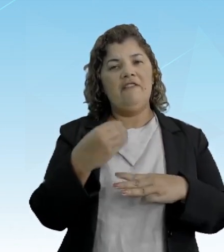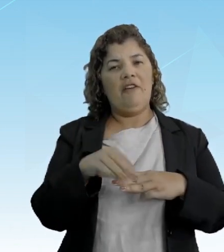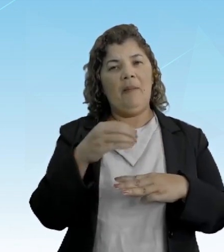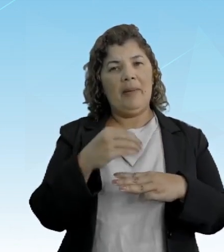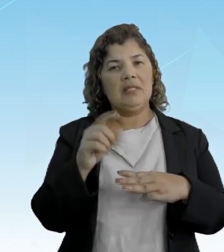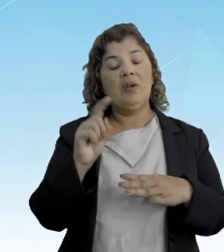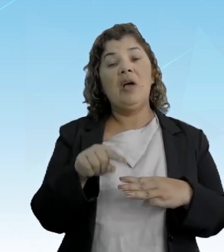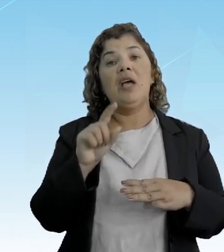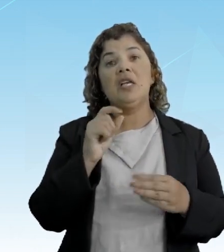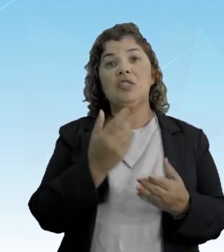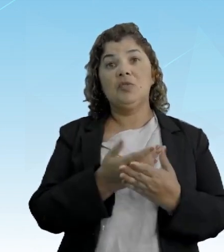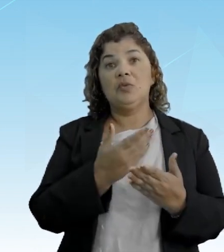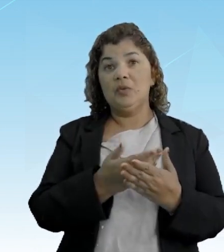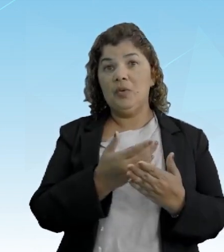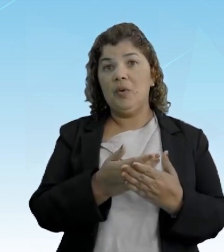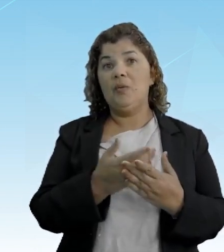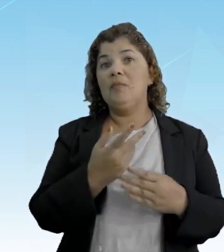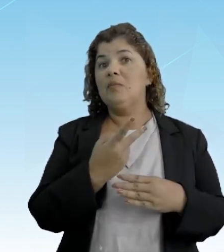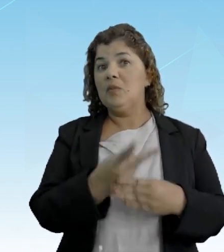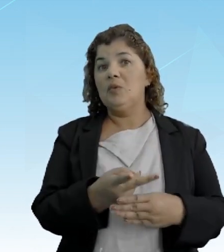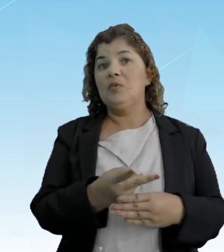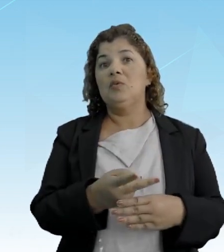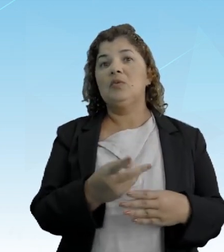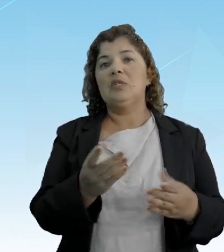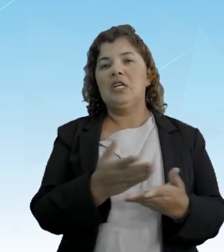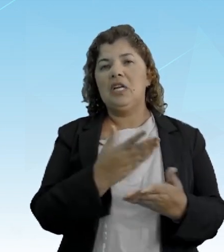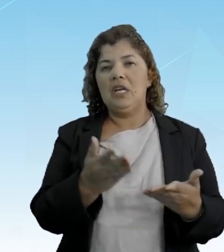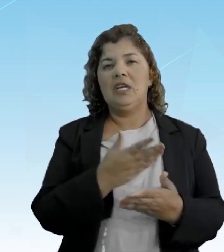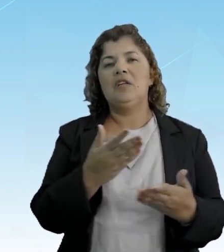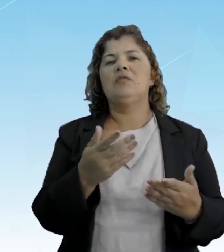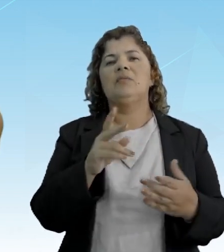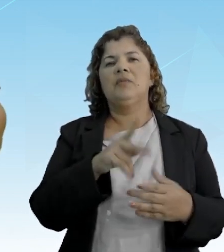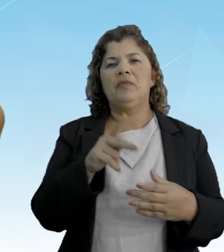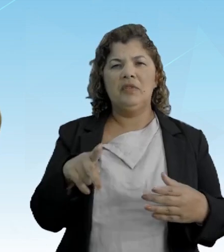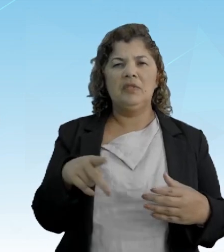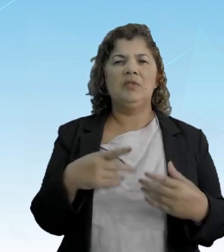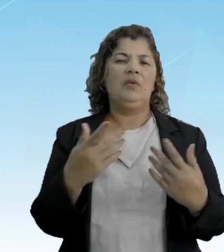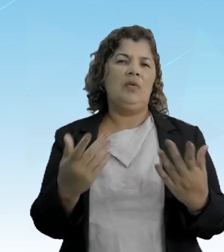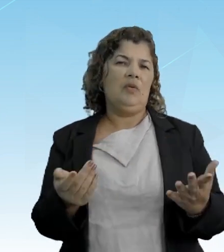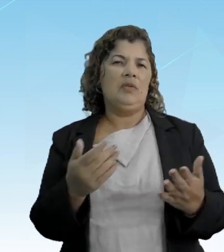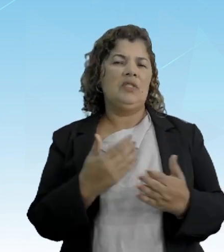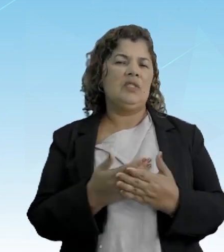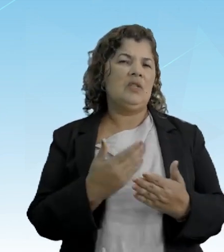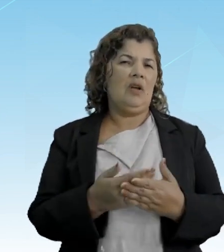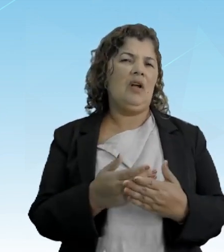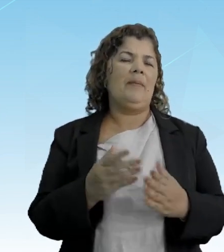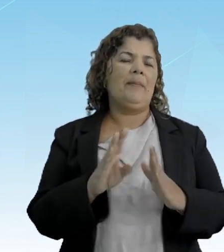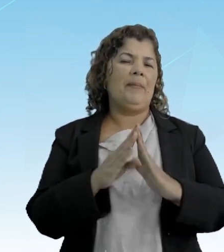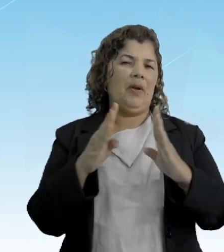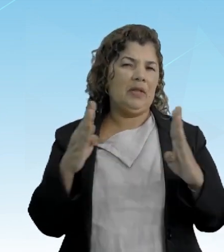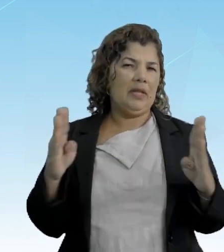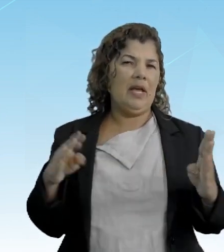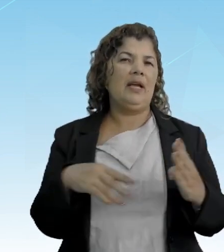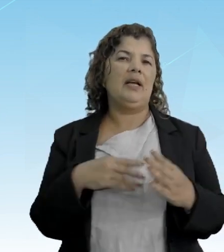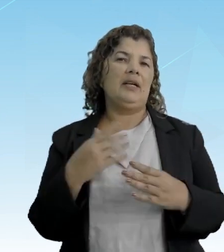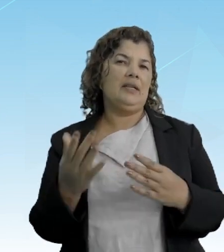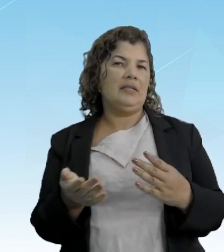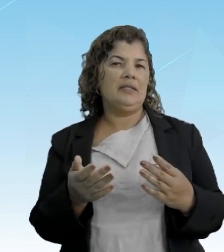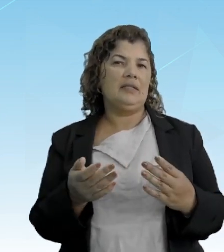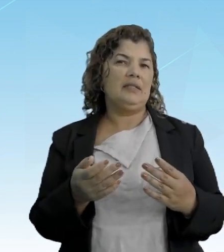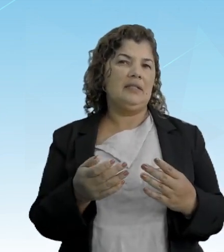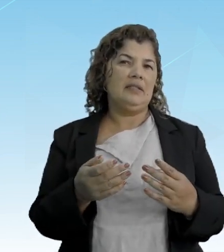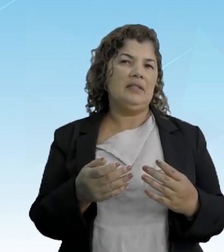nós estudamos, que nós buscamos através dos livros, através dos professores, através das escolas, das bibliotecas, através